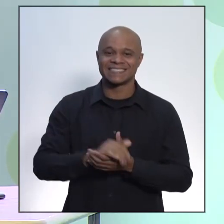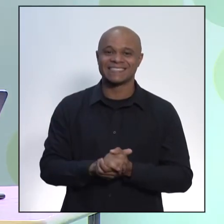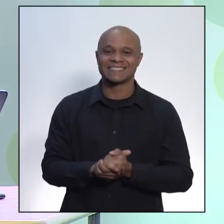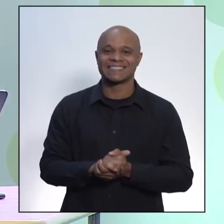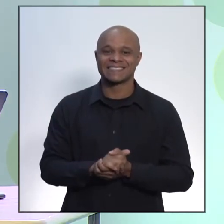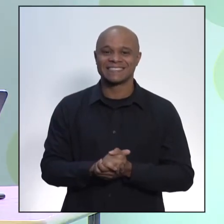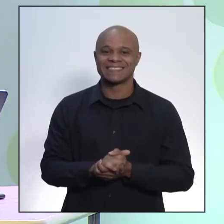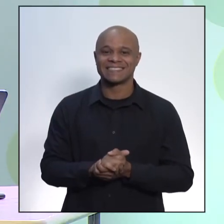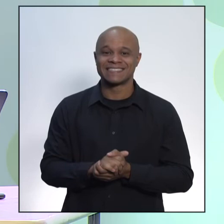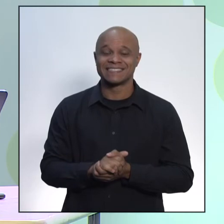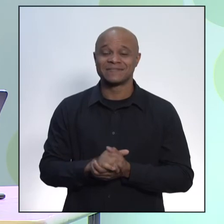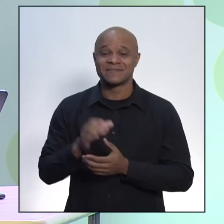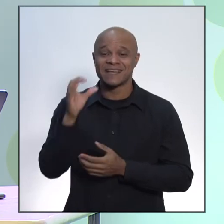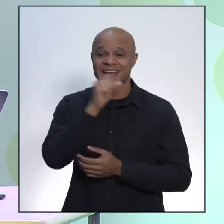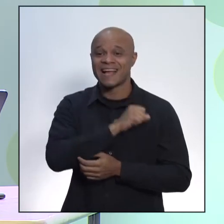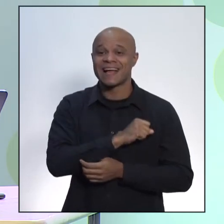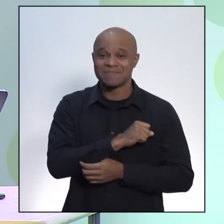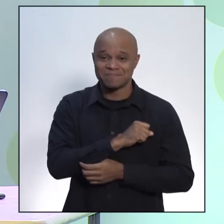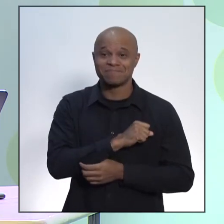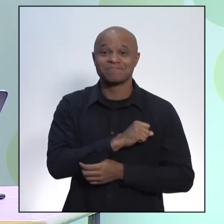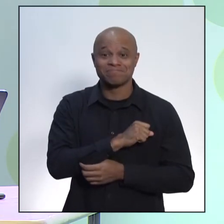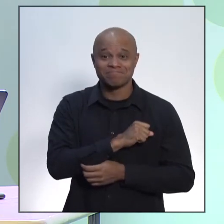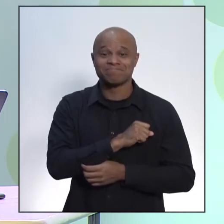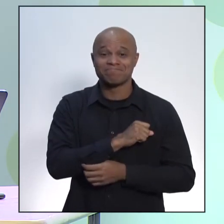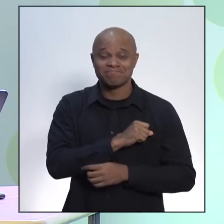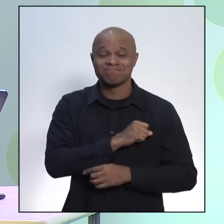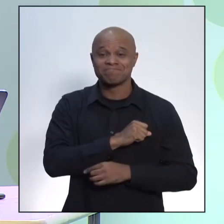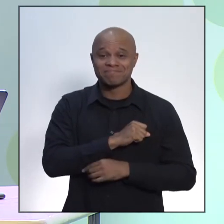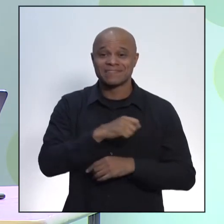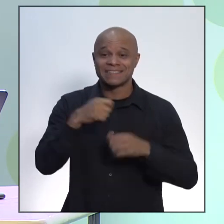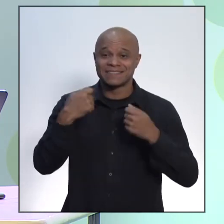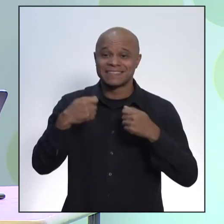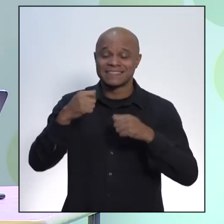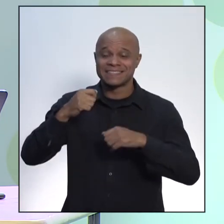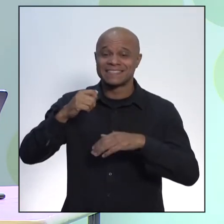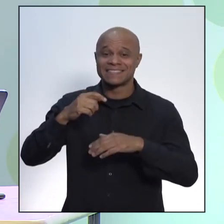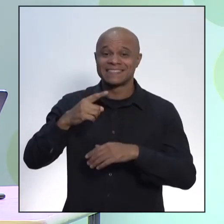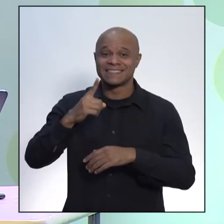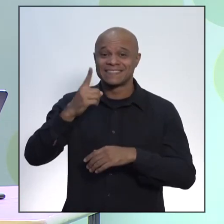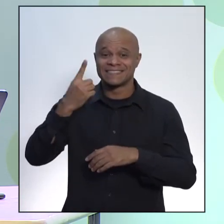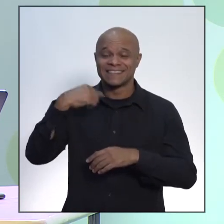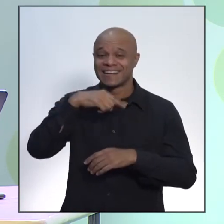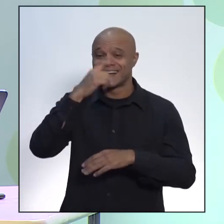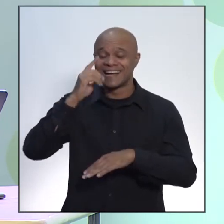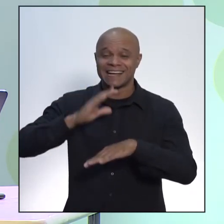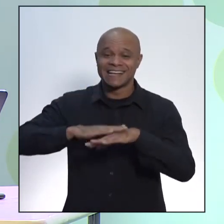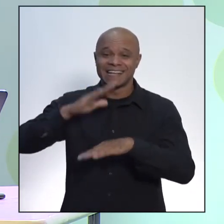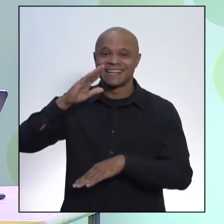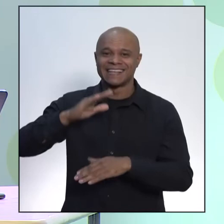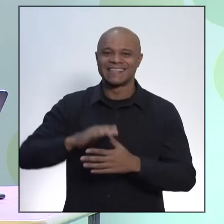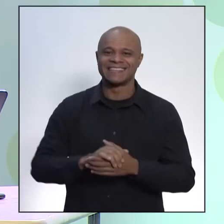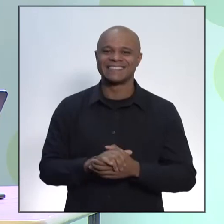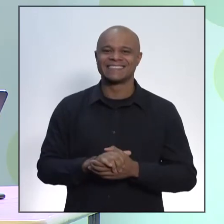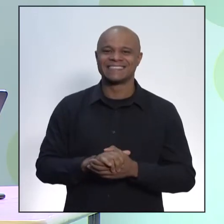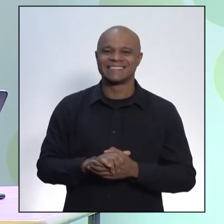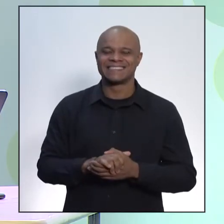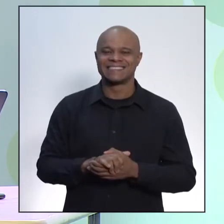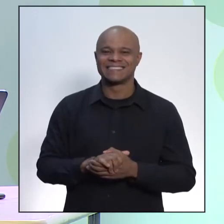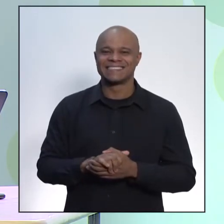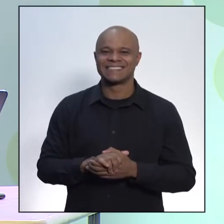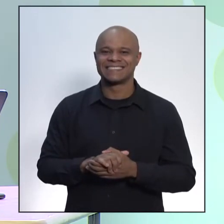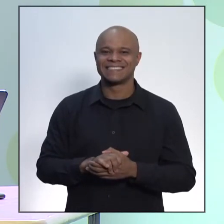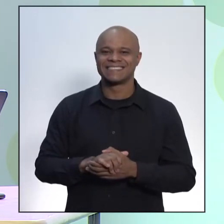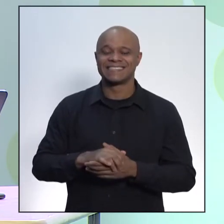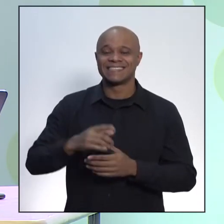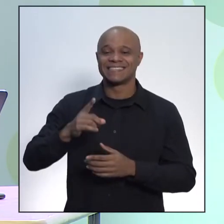muito rápido. Passou muito Estou rápido. indignada. A gente precisava de mais uma hora. Já estão aqui com a placa para mim. Fim. Olha só, passou muito rápido, mas um